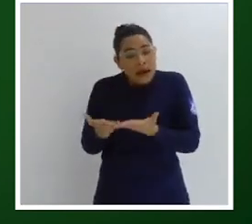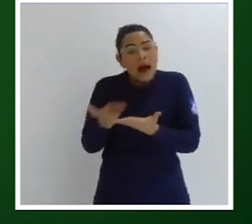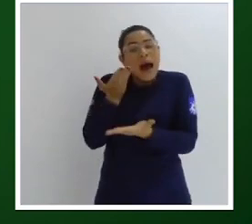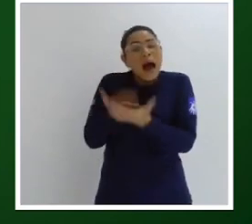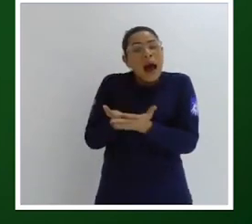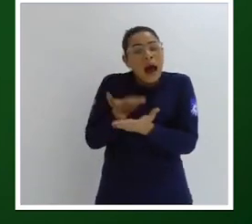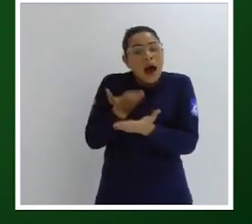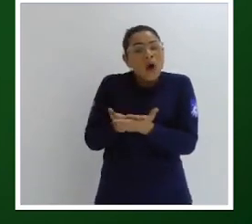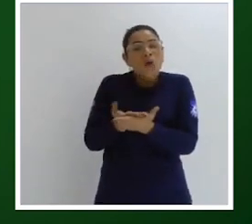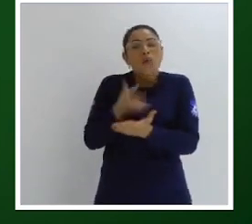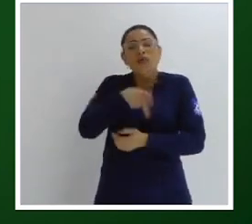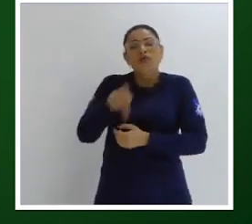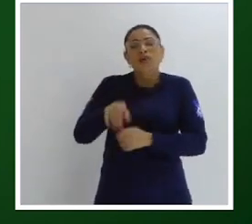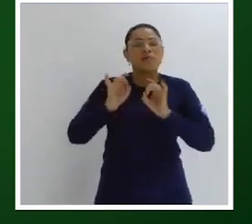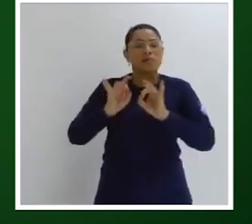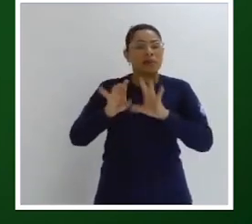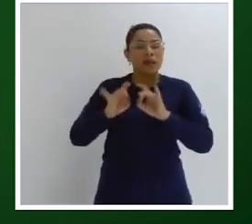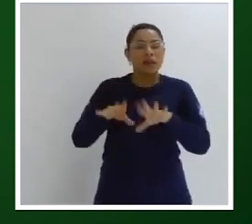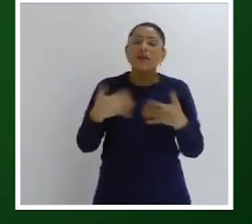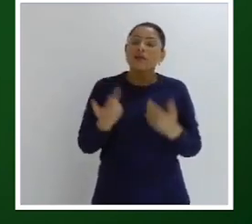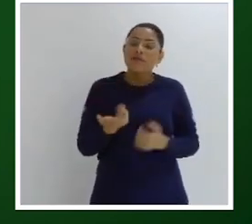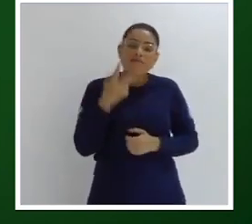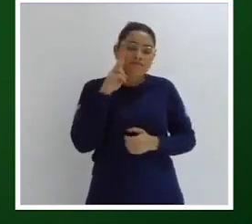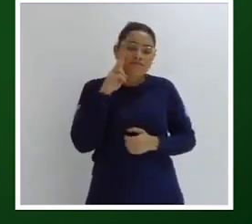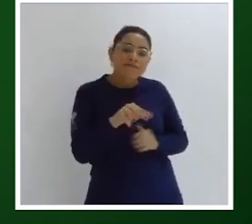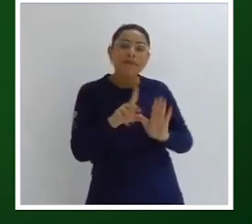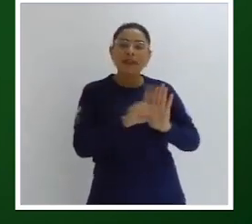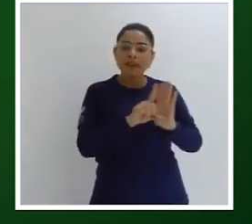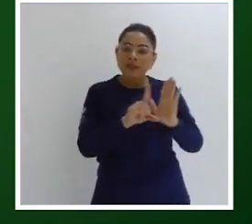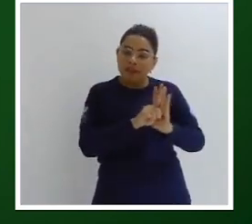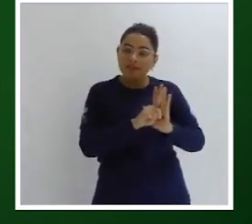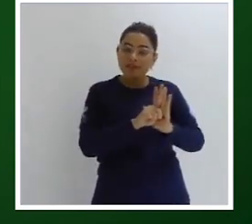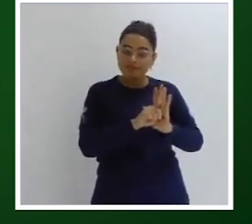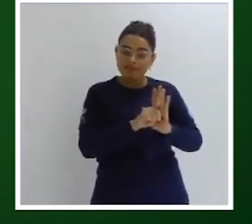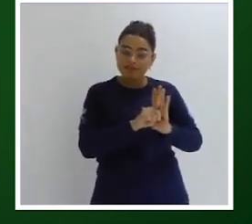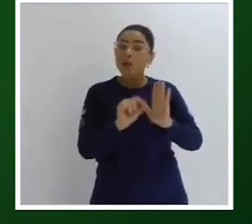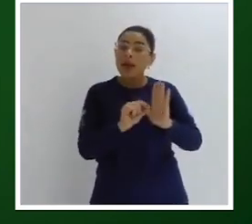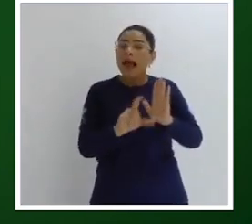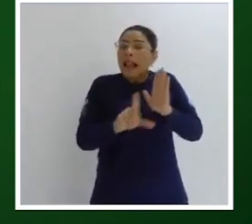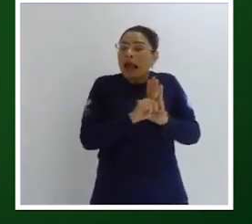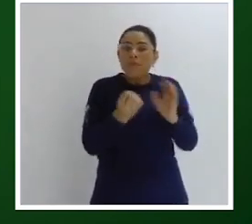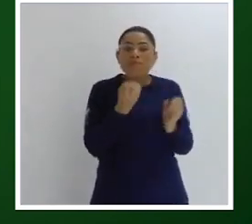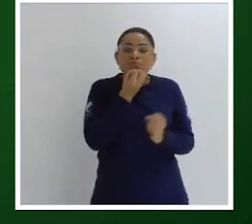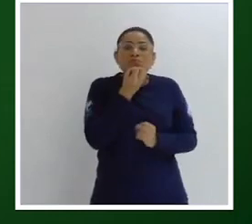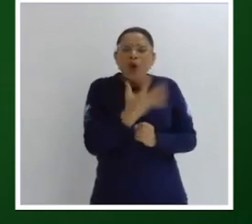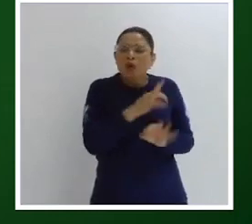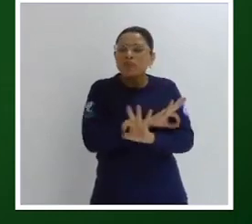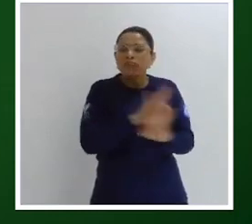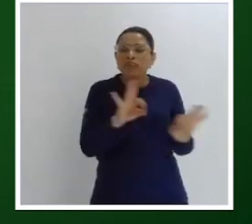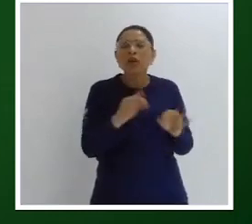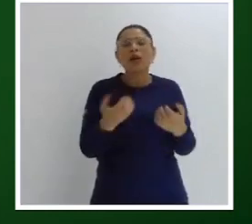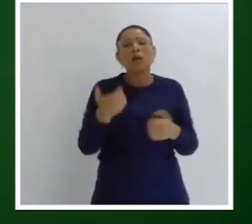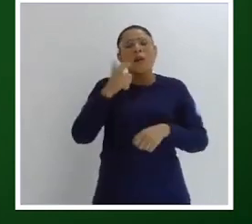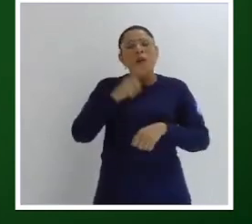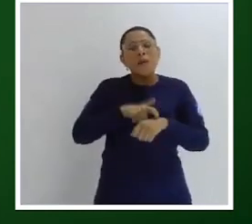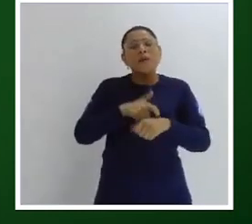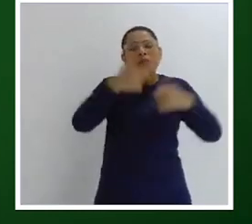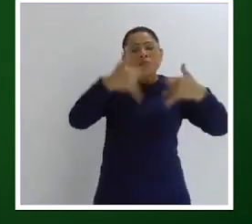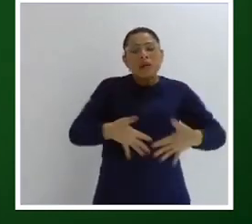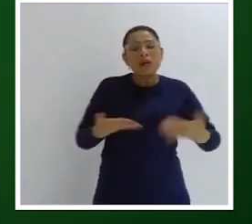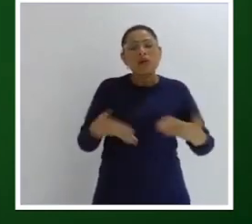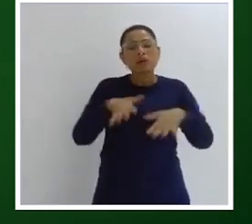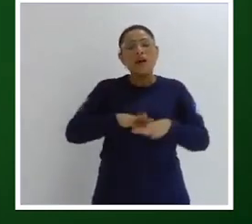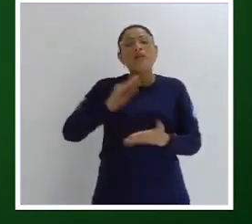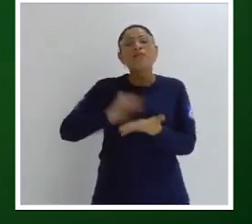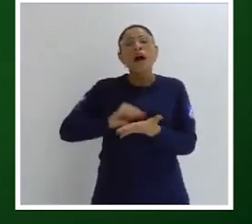e se a gente observar a nossa Federal a nossa lei é muito boa em termos de inclusão o que tá faltando